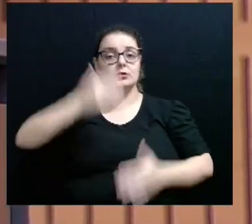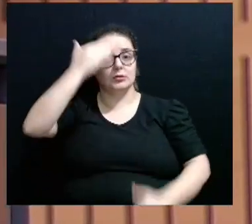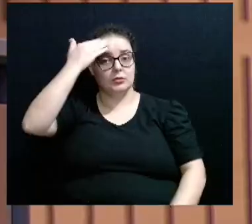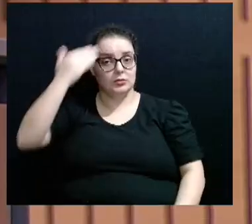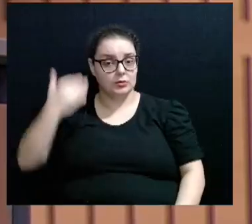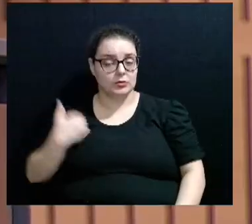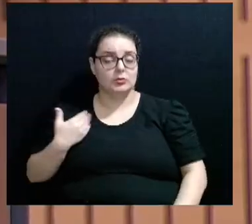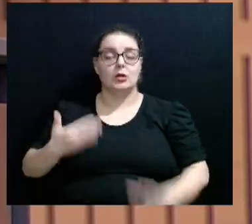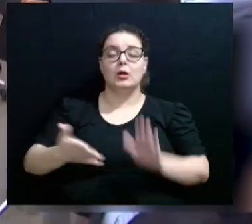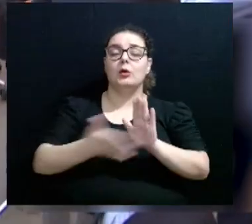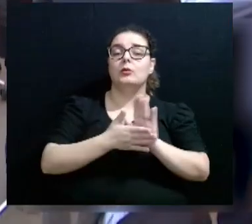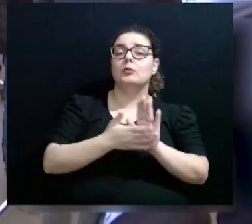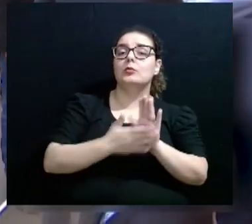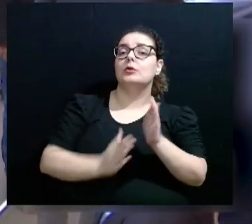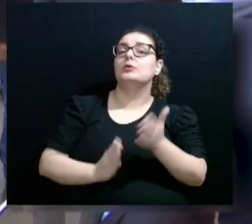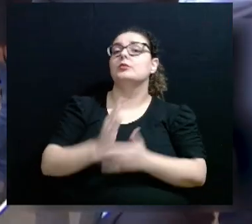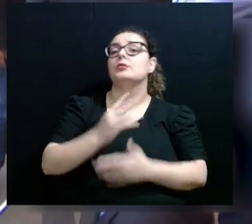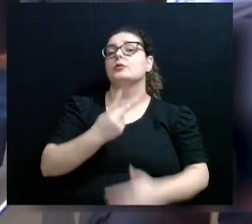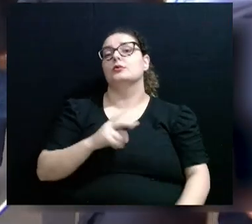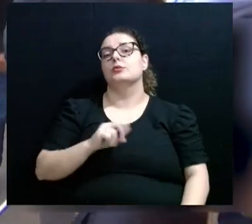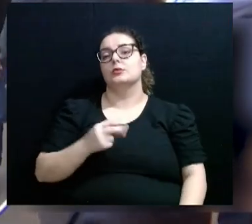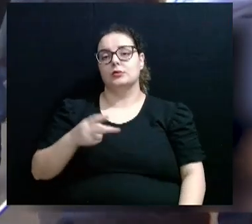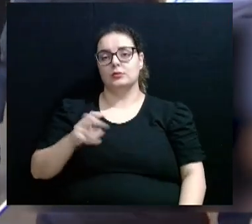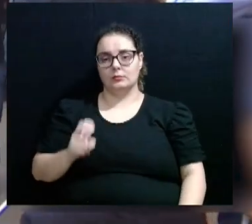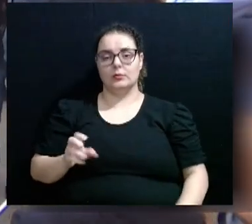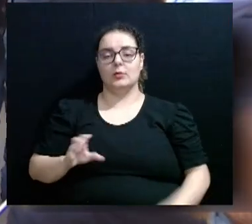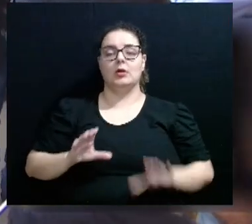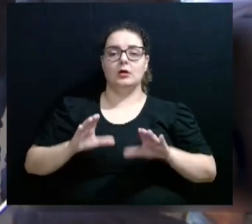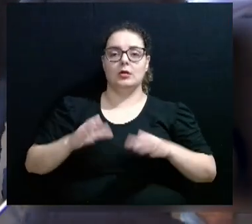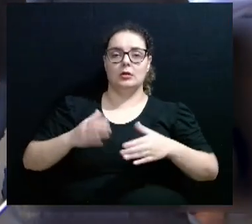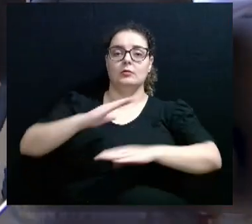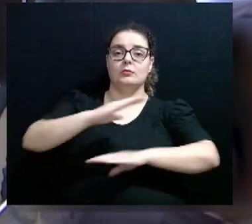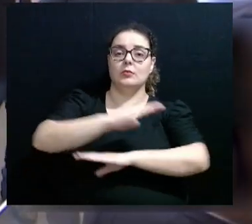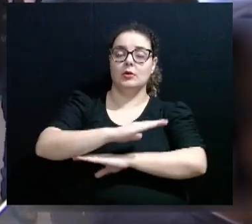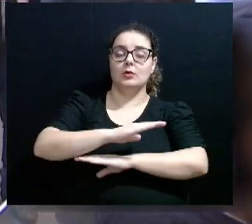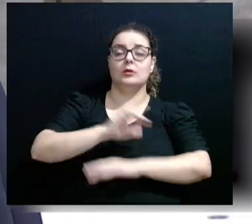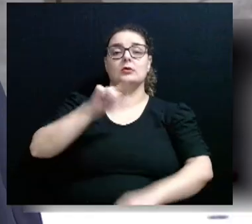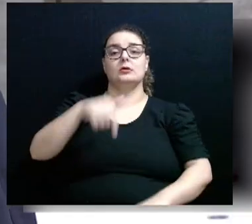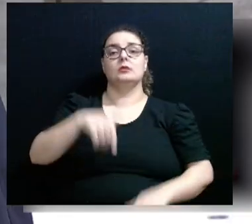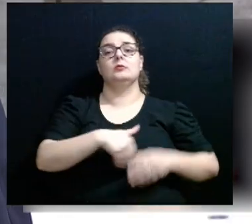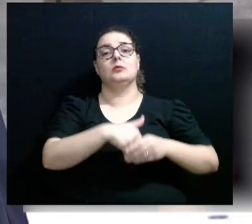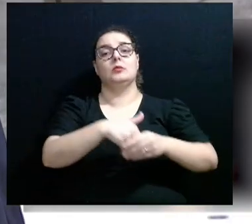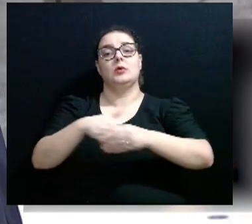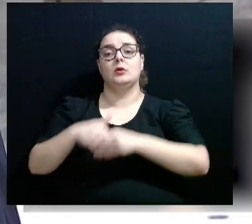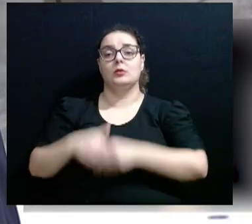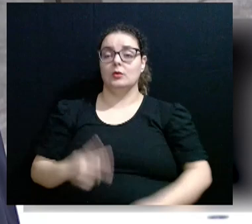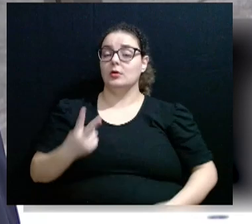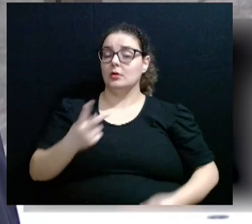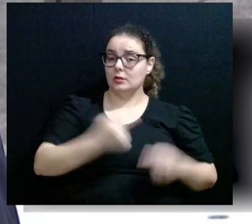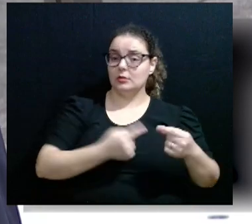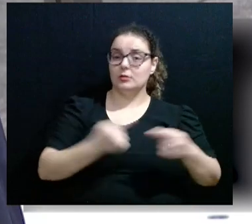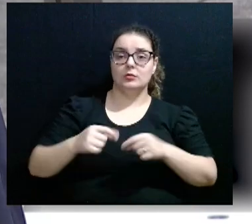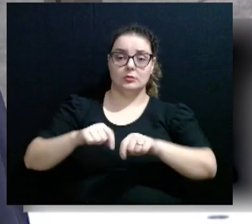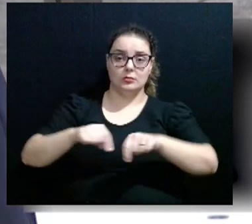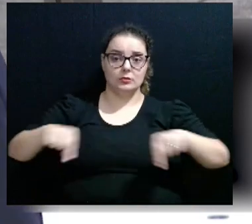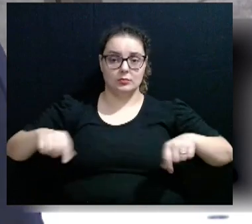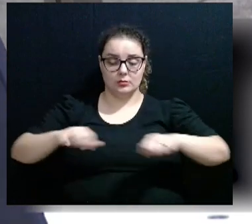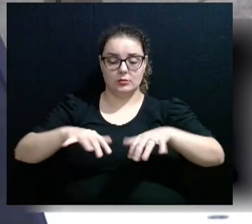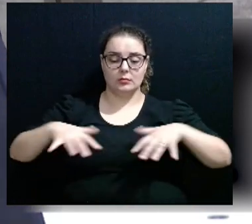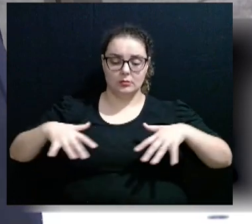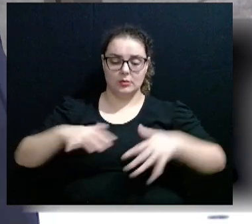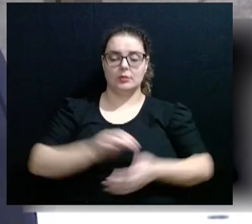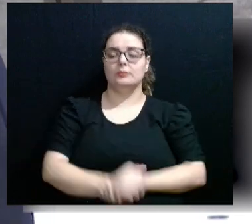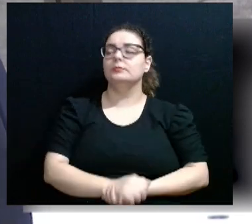2025 pela Câmara após a votação em 2 discussões em plenário. ele obriga esses dispositivos e